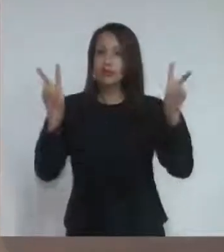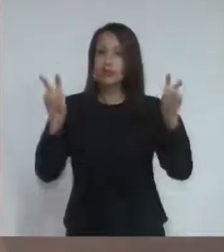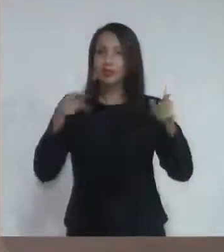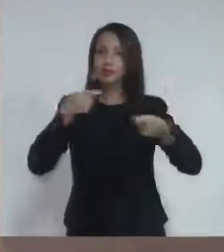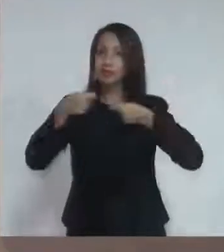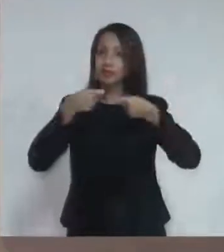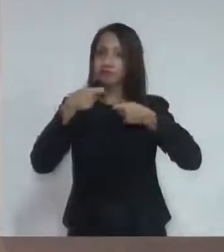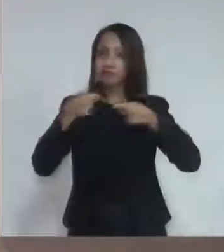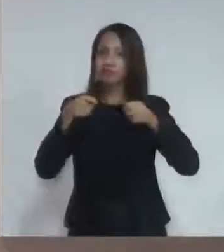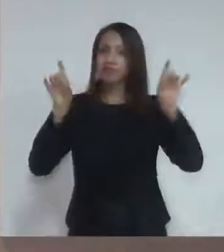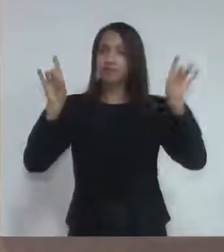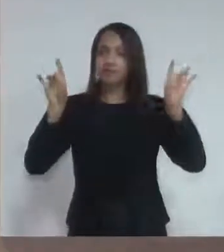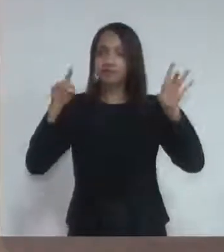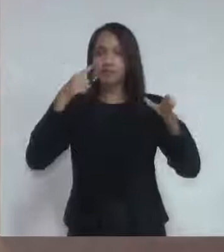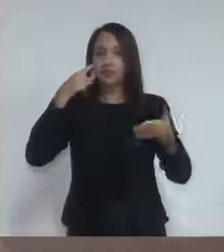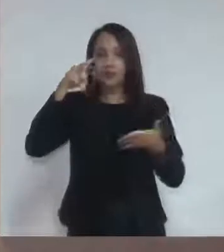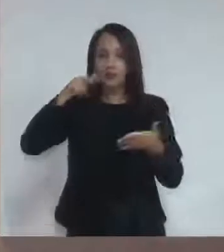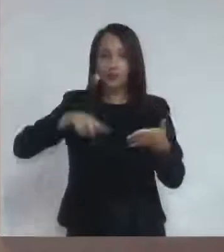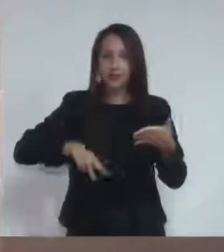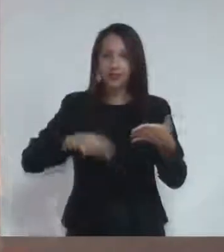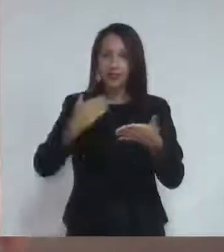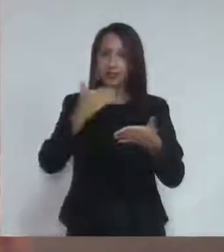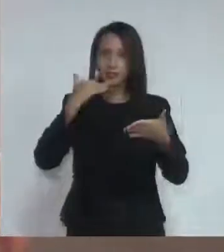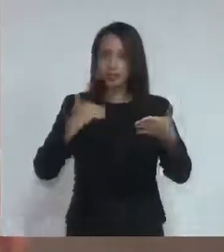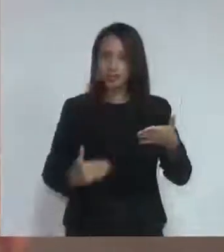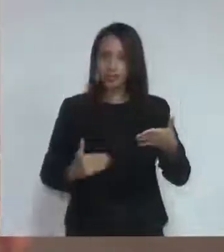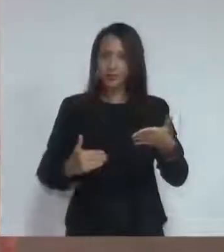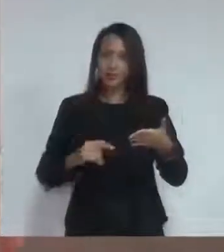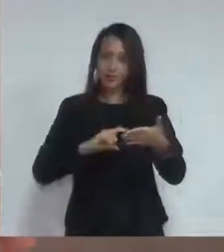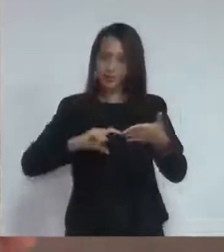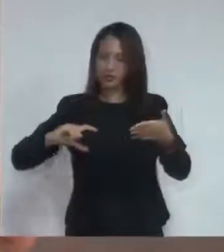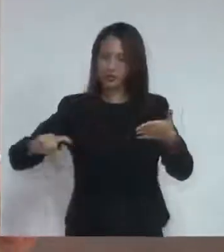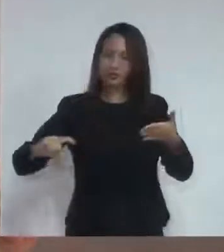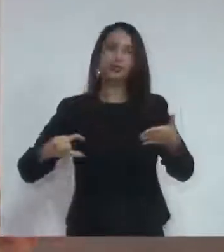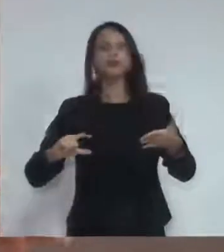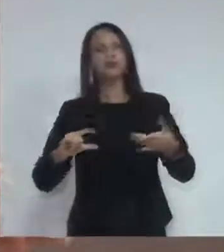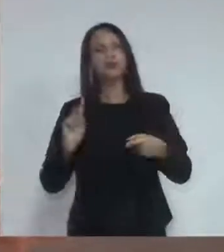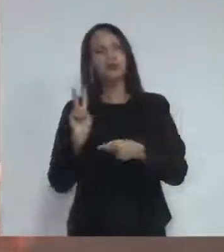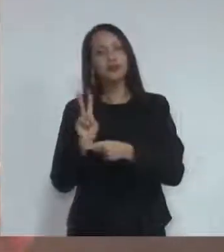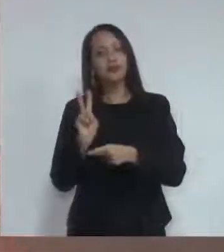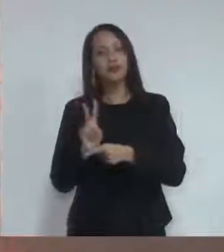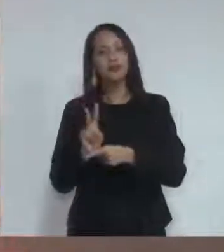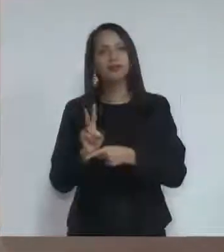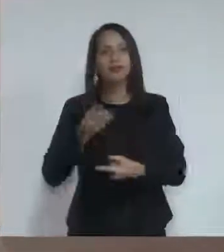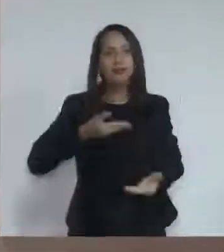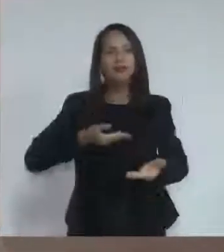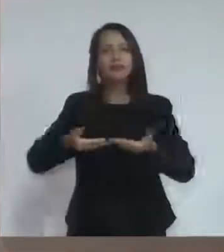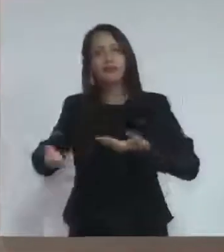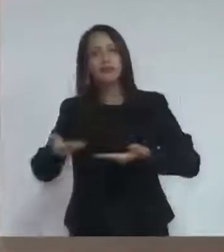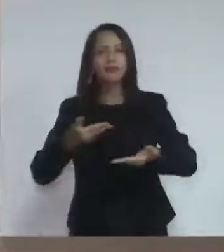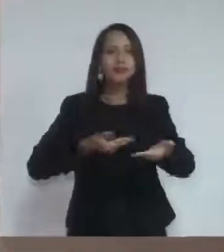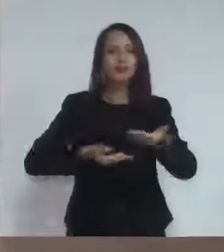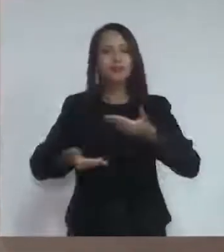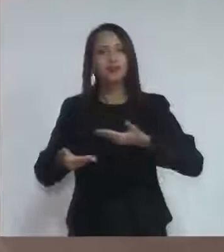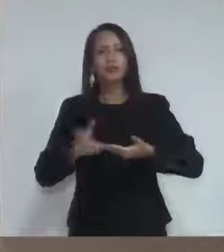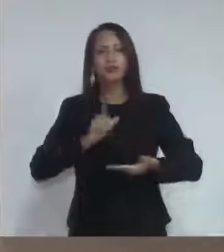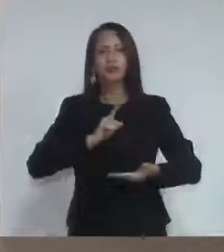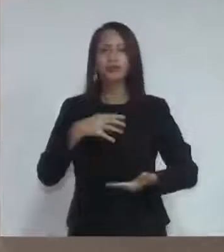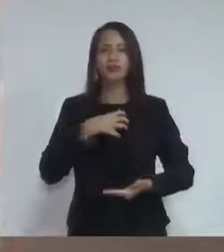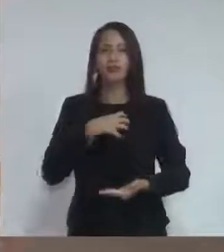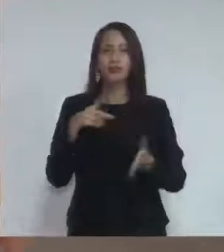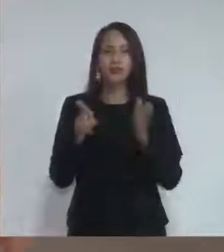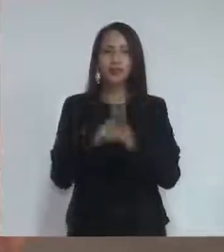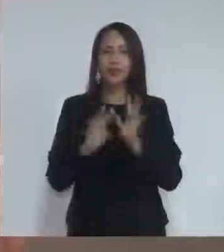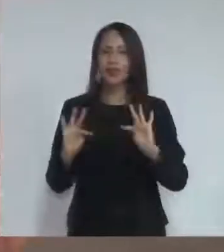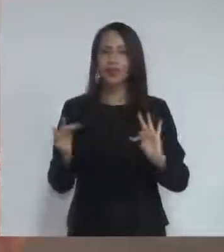vou ler abaixo. Então, aqui para a gente pensar, o cuidador, diferente do mediador, ele tem uma função estritamente